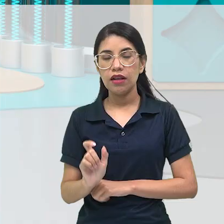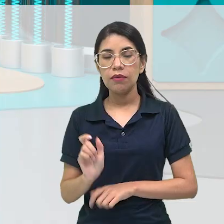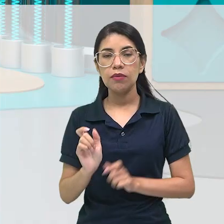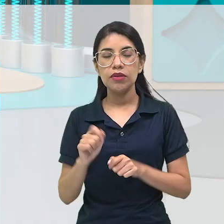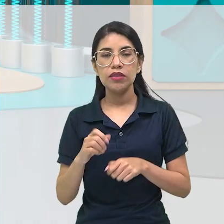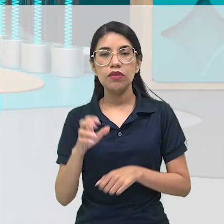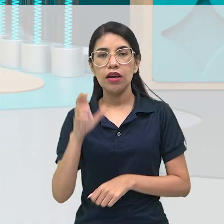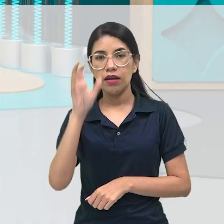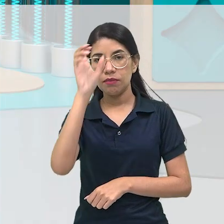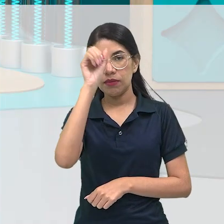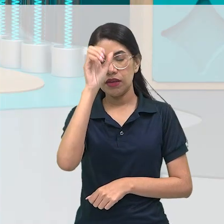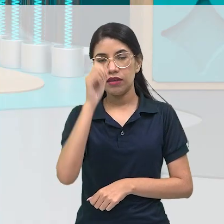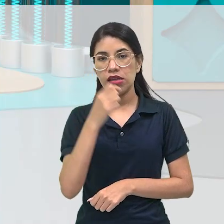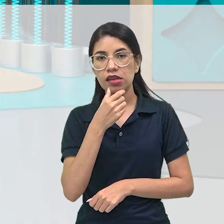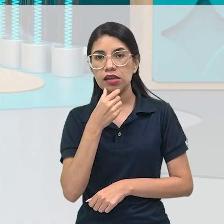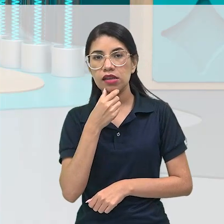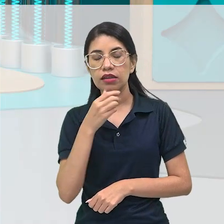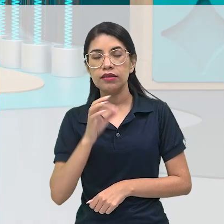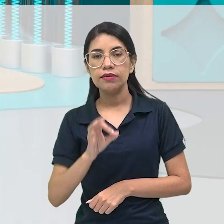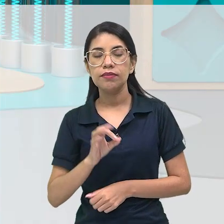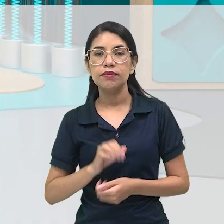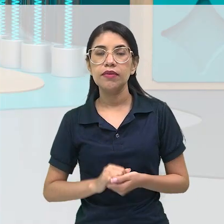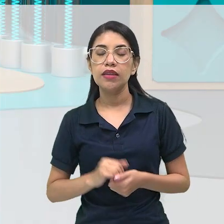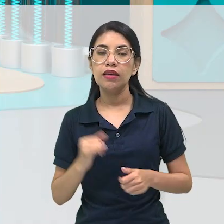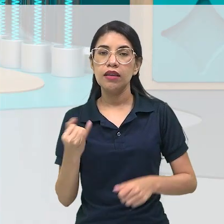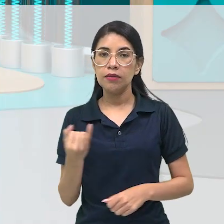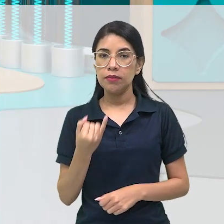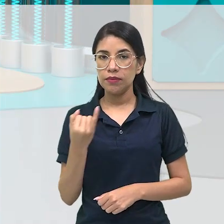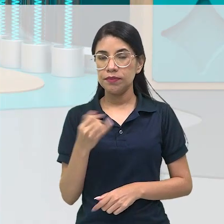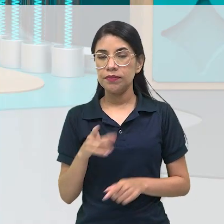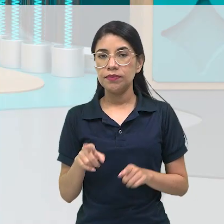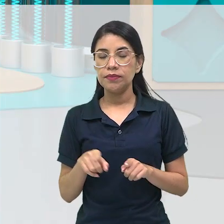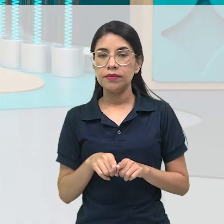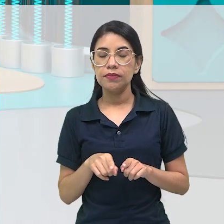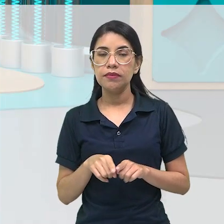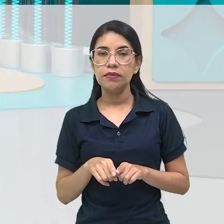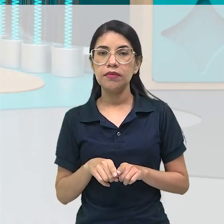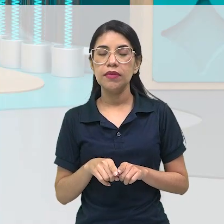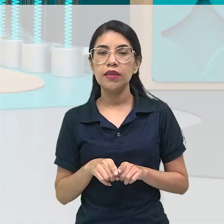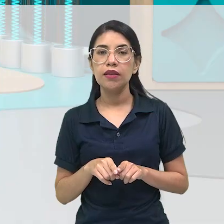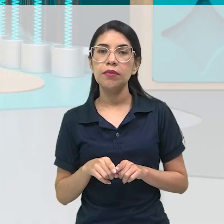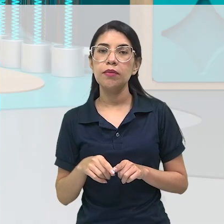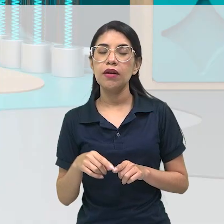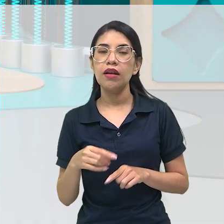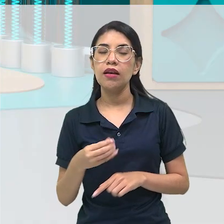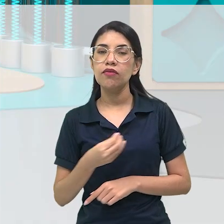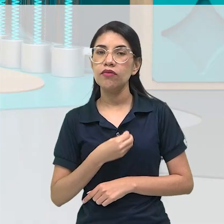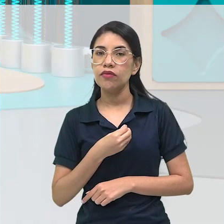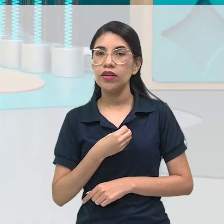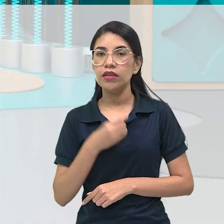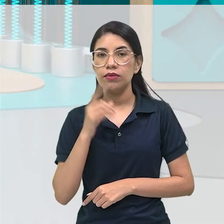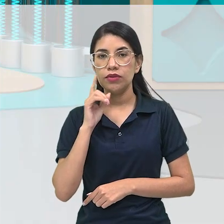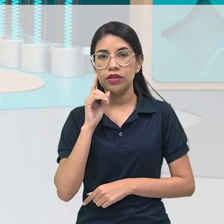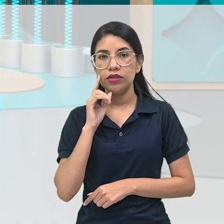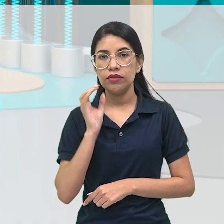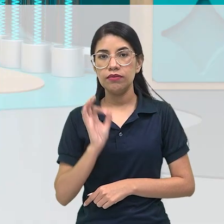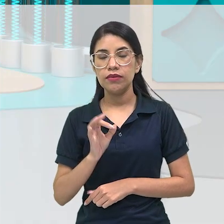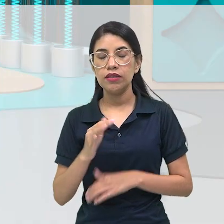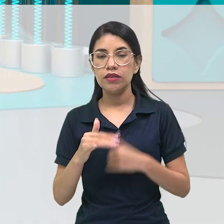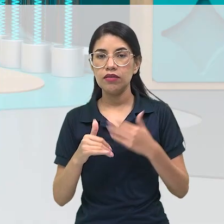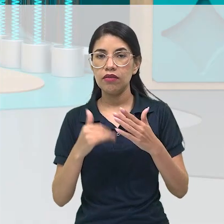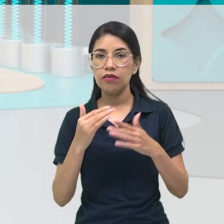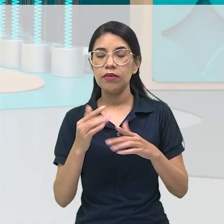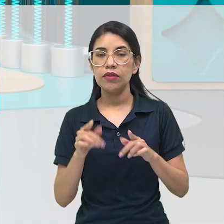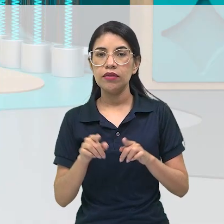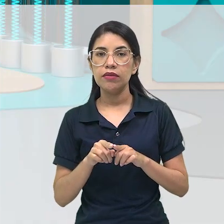aí no seu aprendizado da língua inglesa, que é importante também para o nosso crescimento,